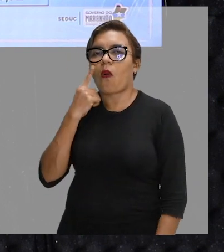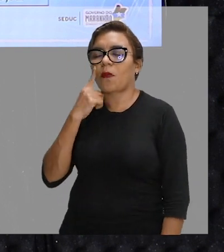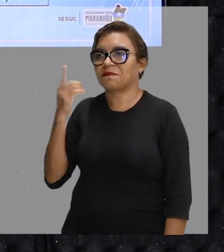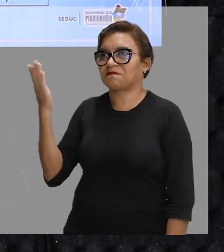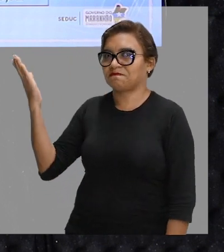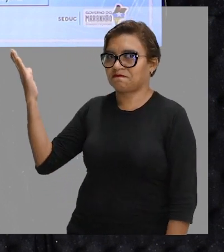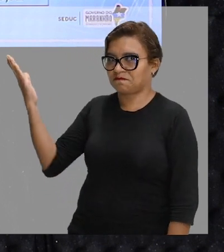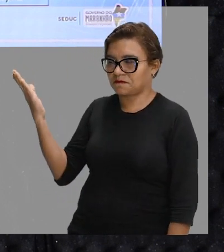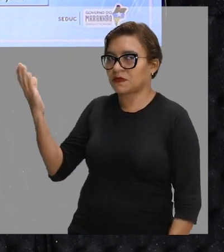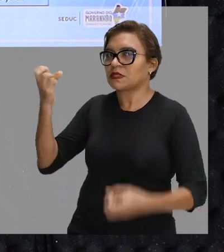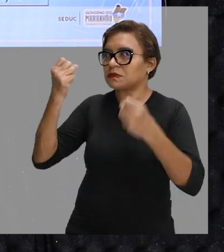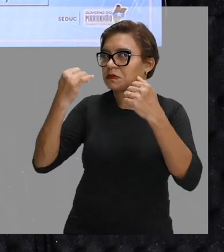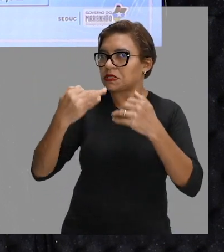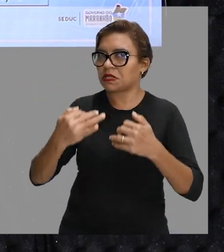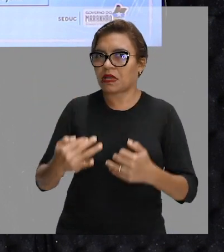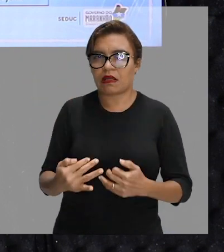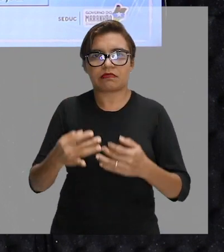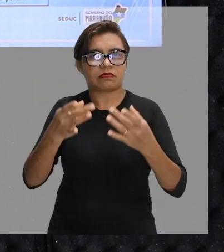ureia.